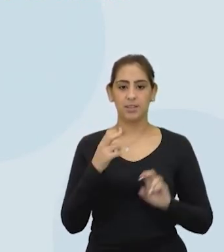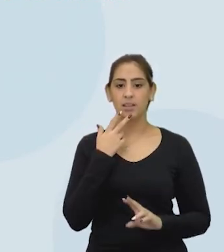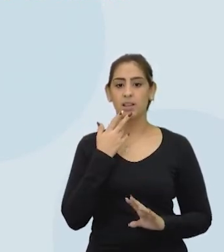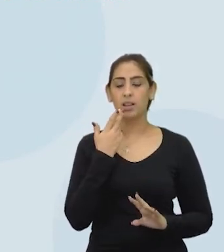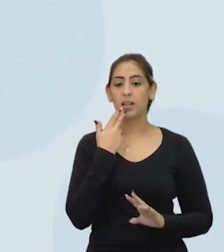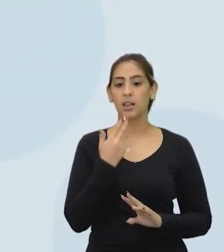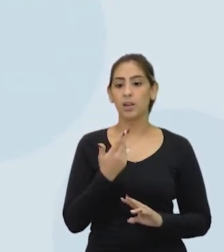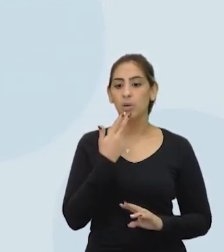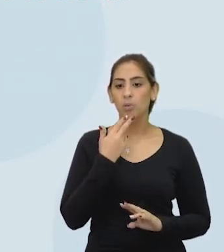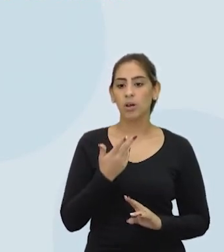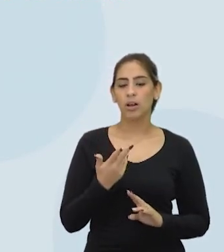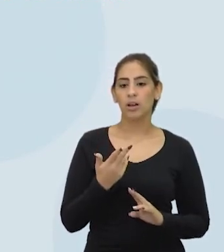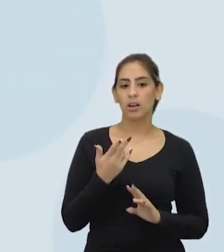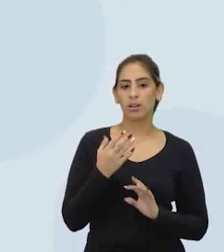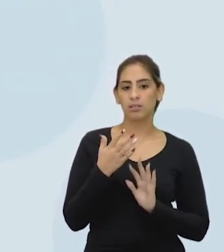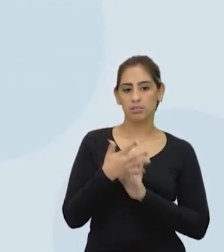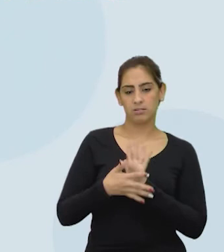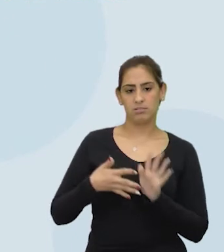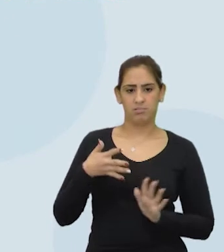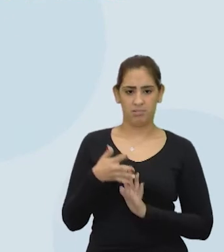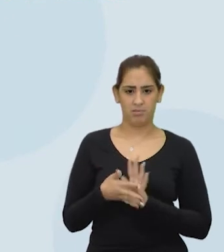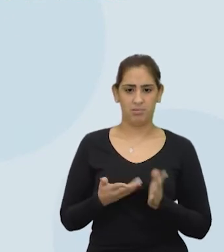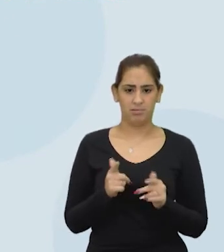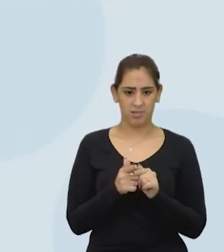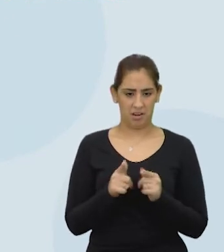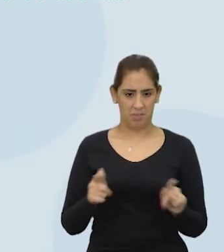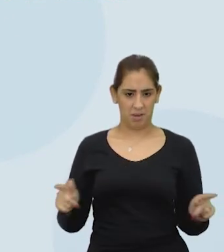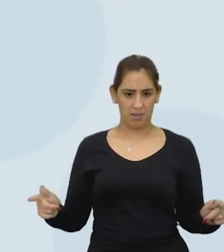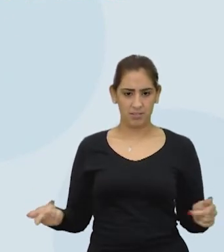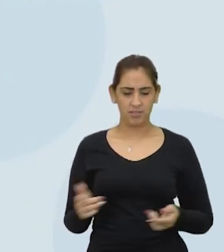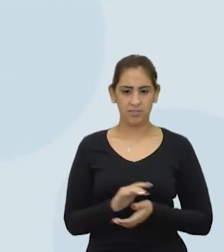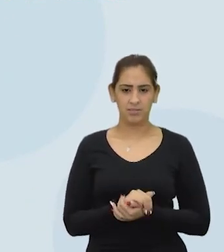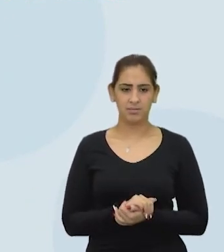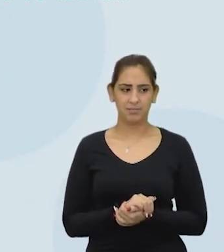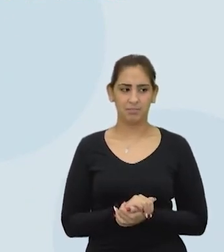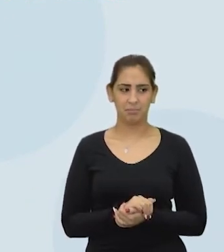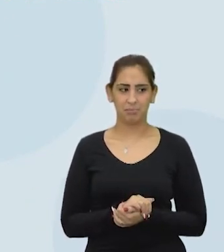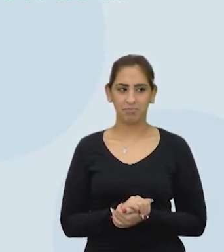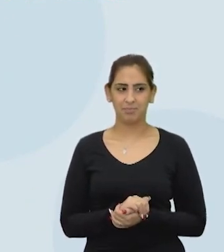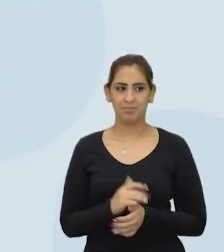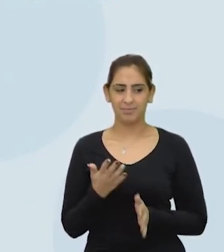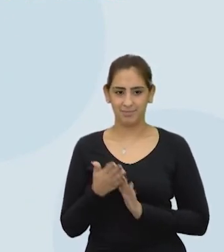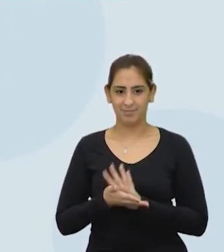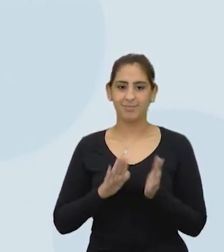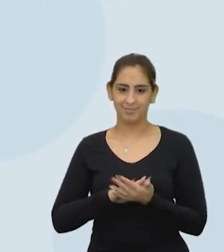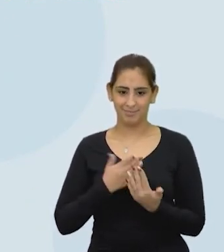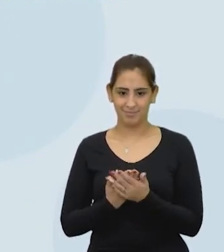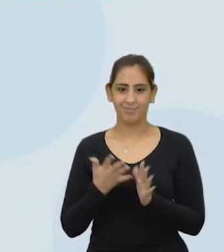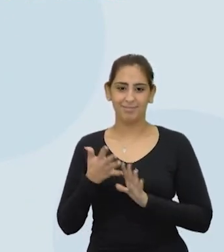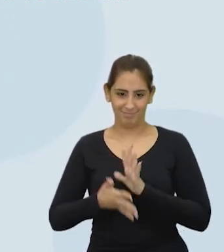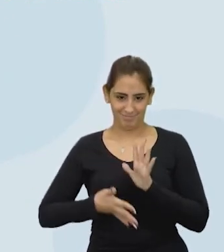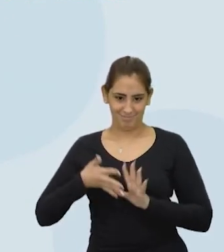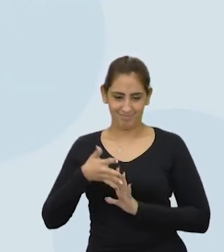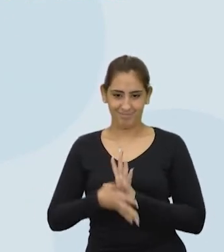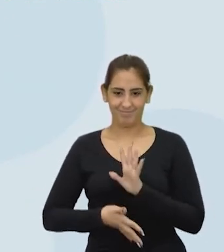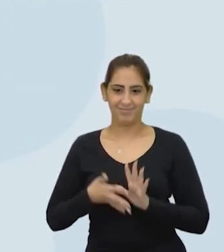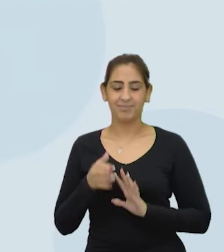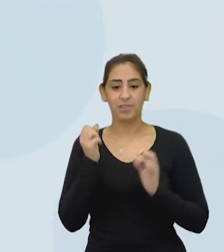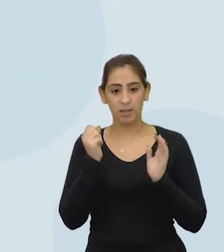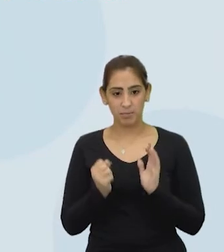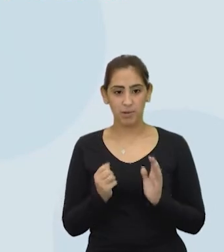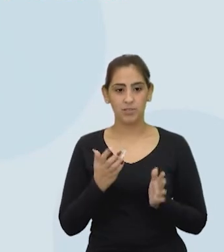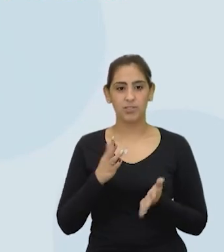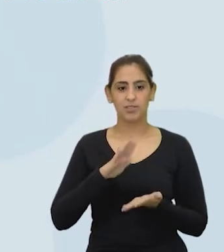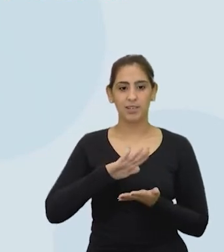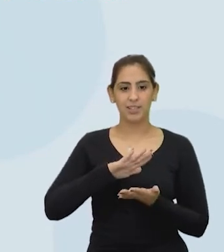sinais. Então, por exemplo, a nossa tradutora de Libras, né? Ela pode ser transcrita,